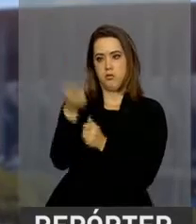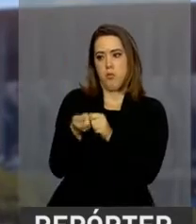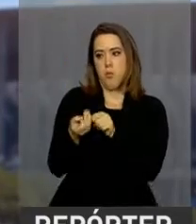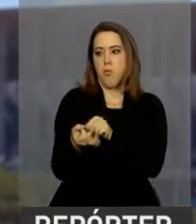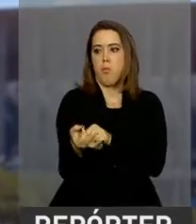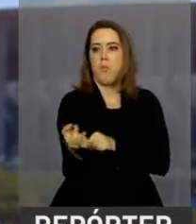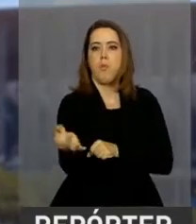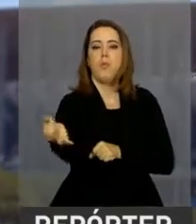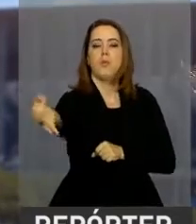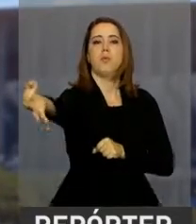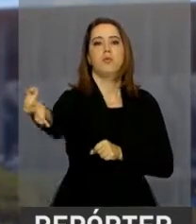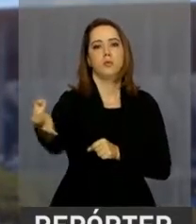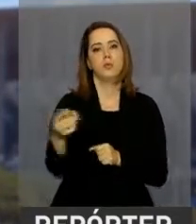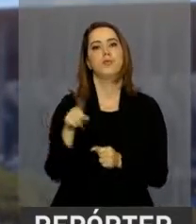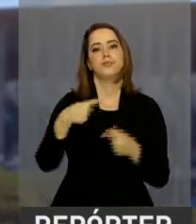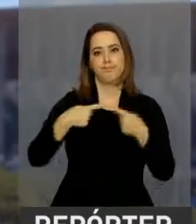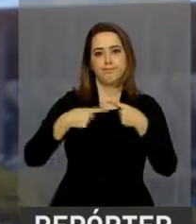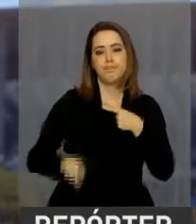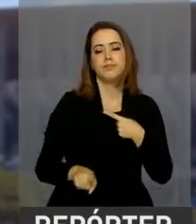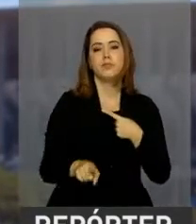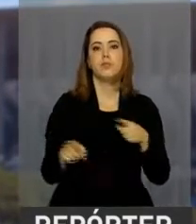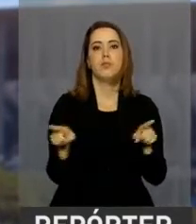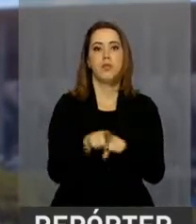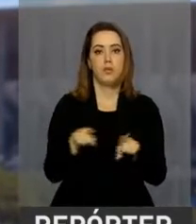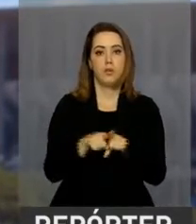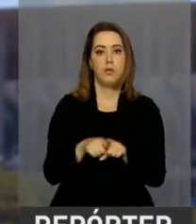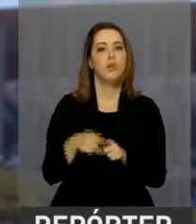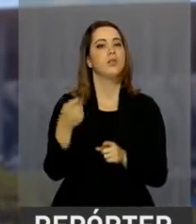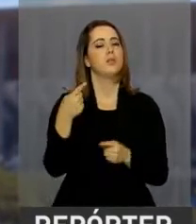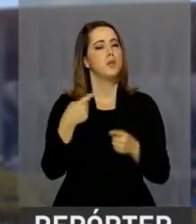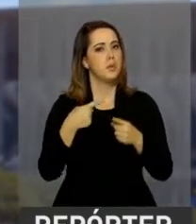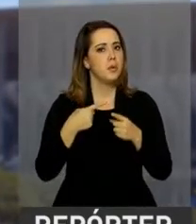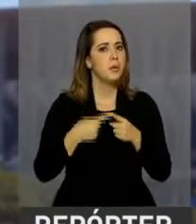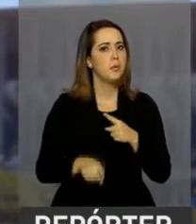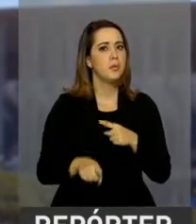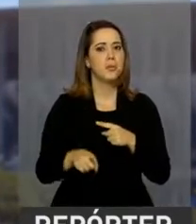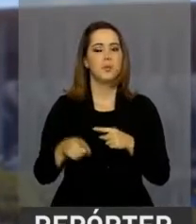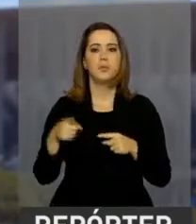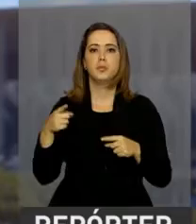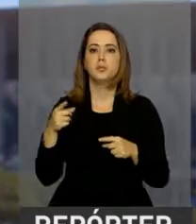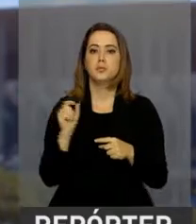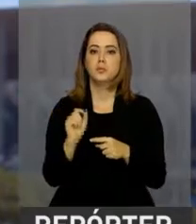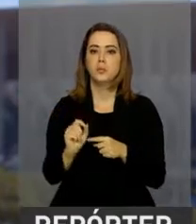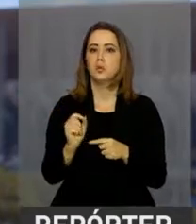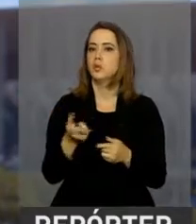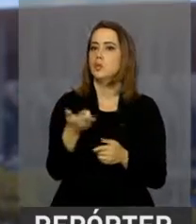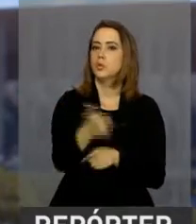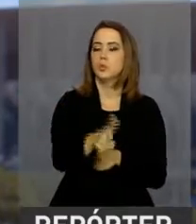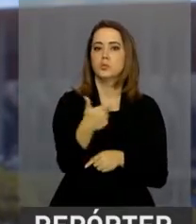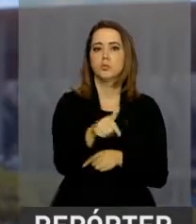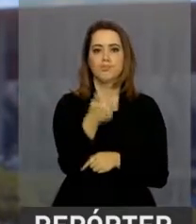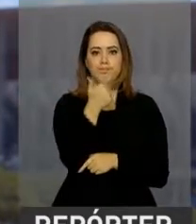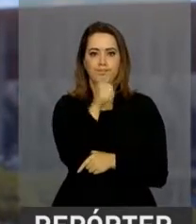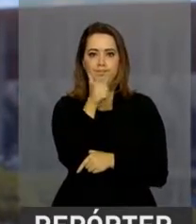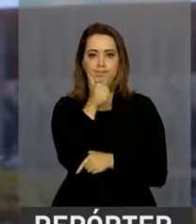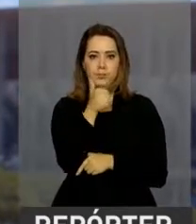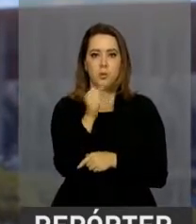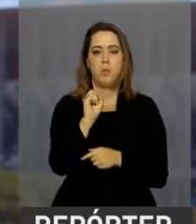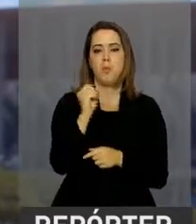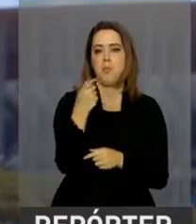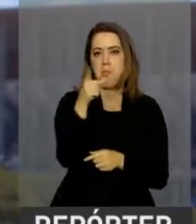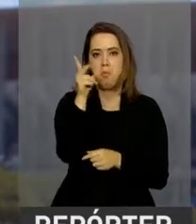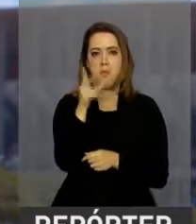com o telefone celular. Além disso, será vetada a entrada nos locais de competição com qualquer bebida, alcoólica ou